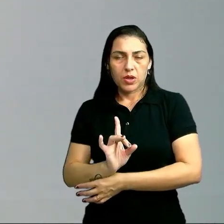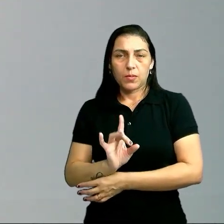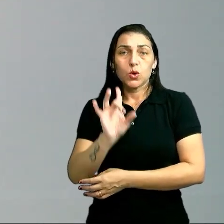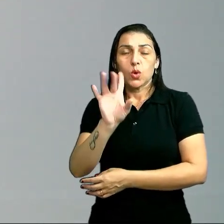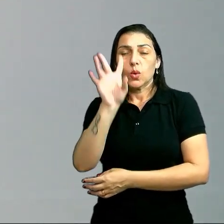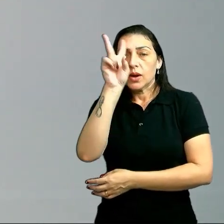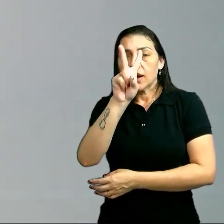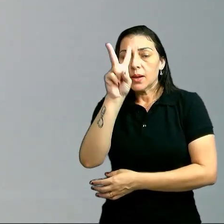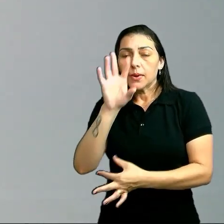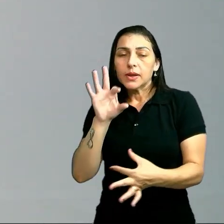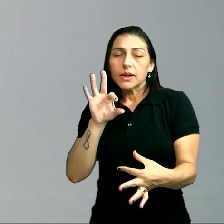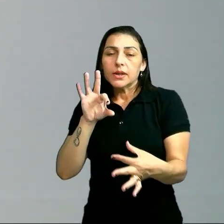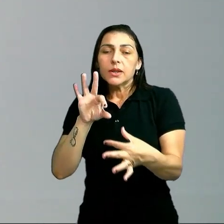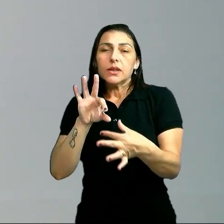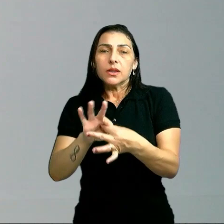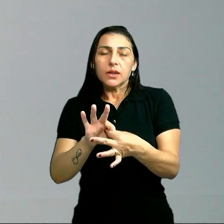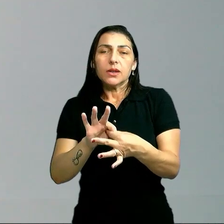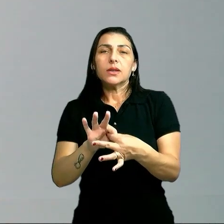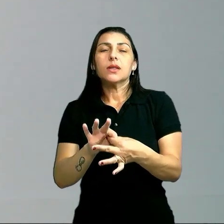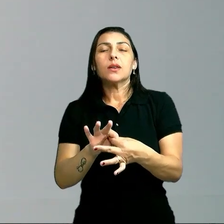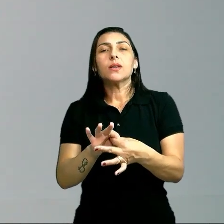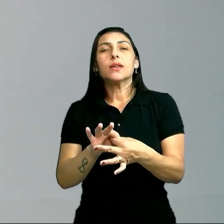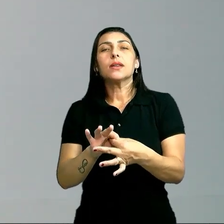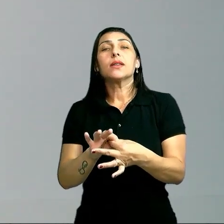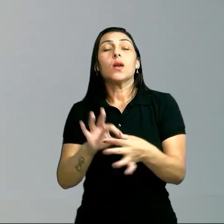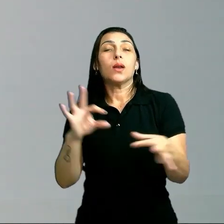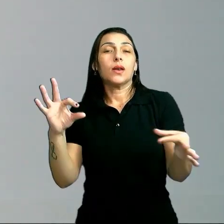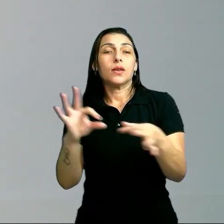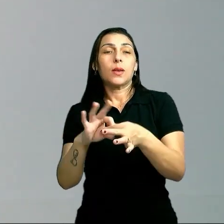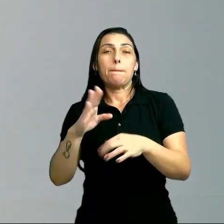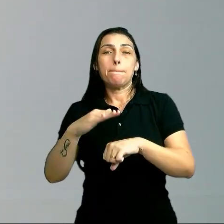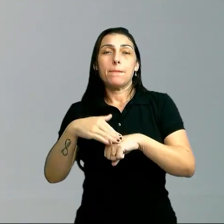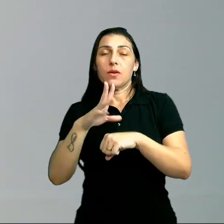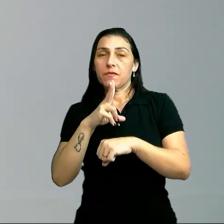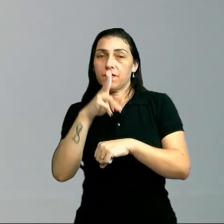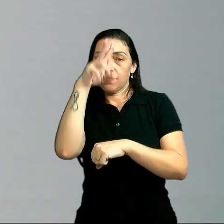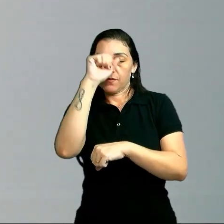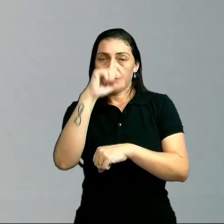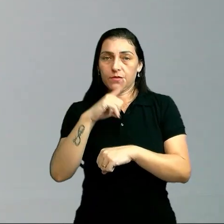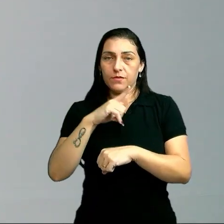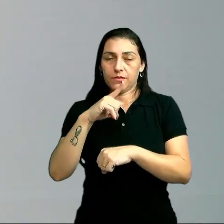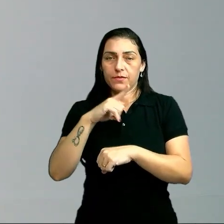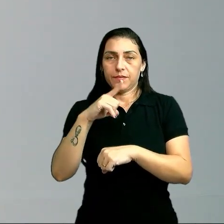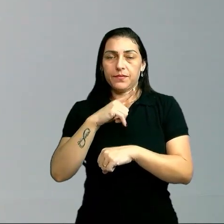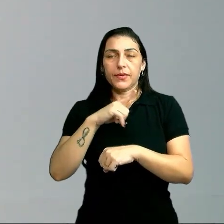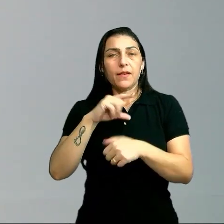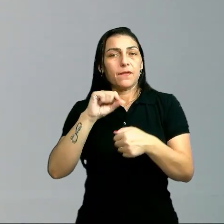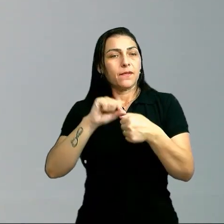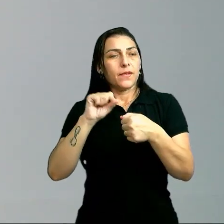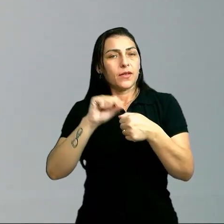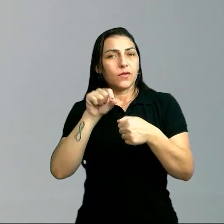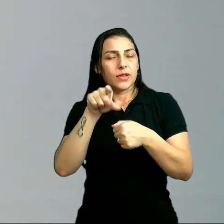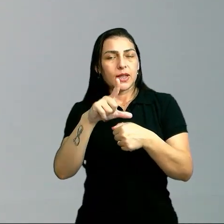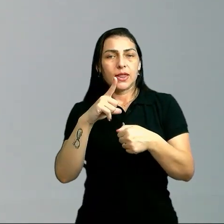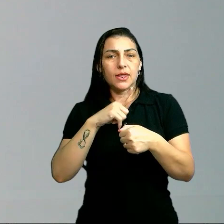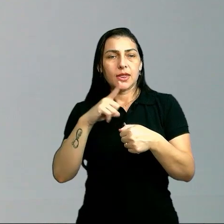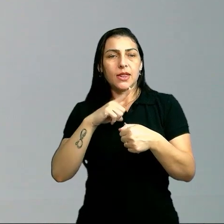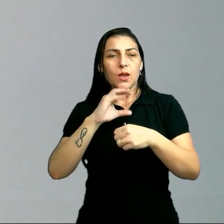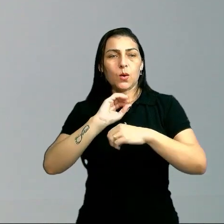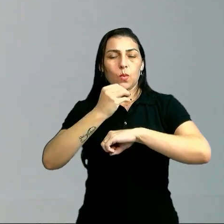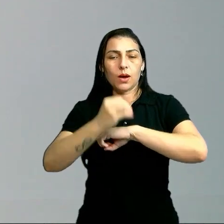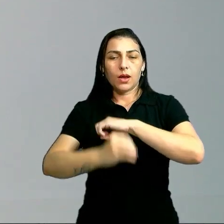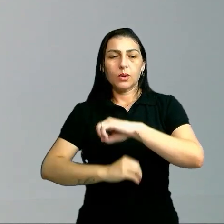só lembrar que ligação de hidrogênio é uma das ligações mais fortes que existem, tá? E ela é formada quando você tem um átomo